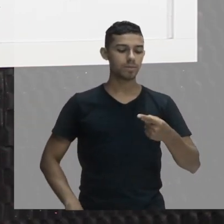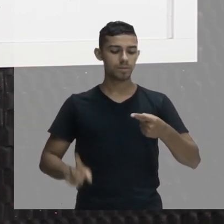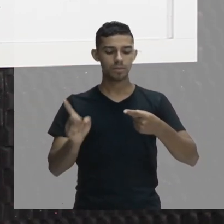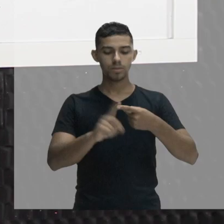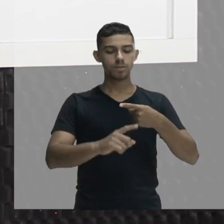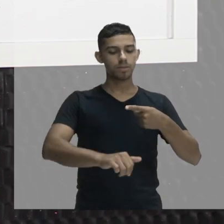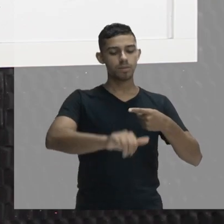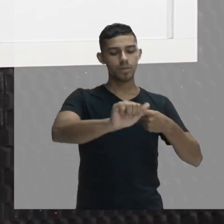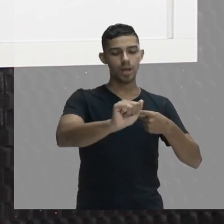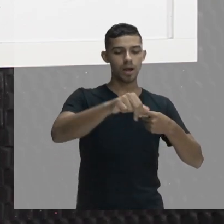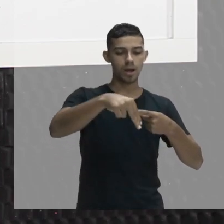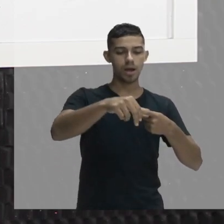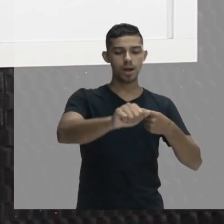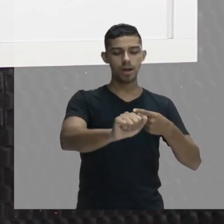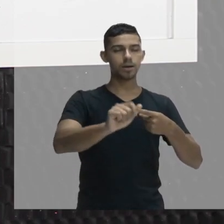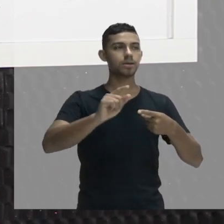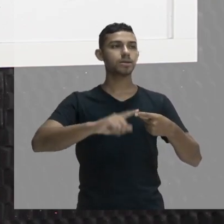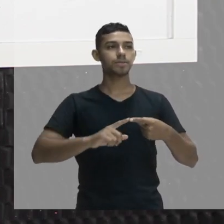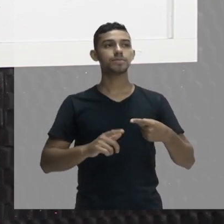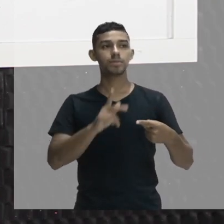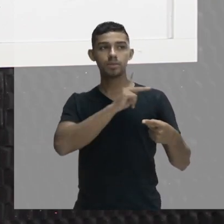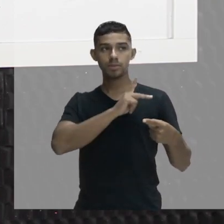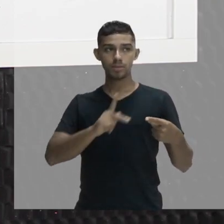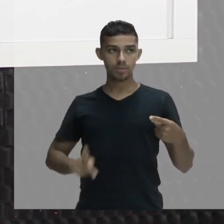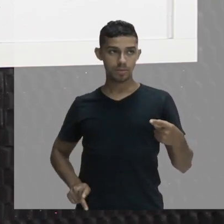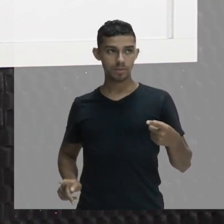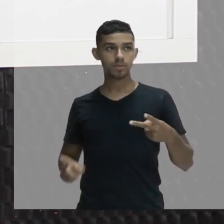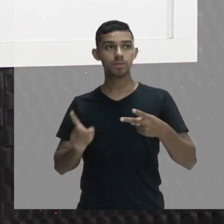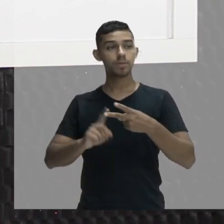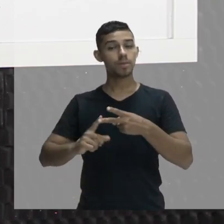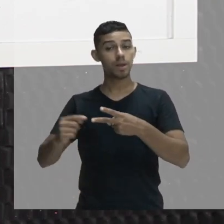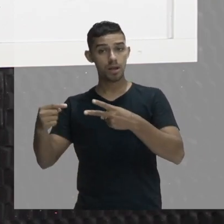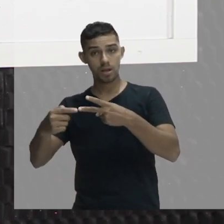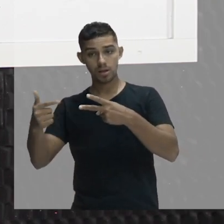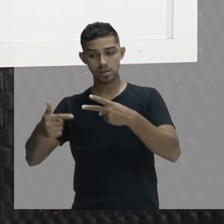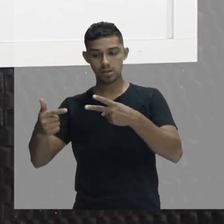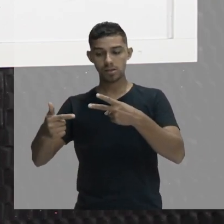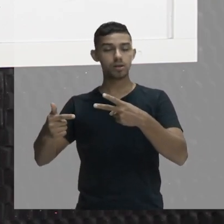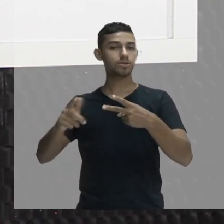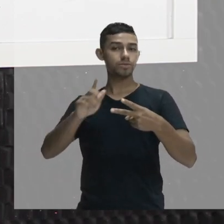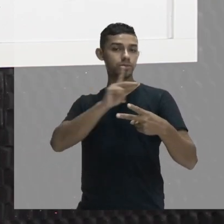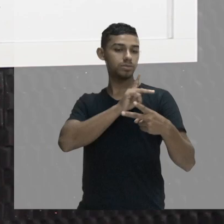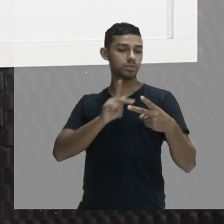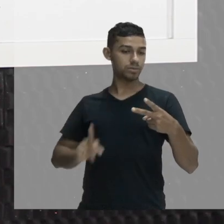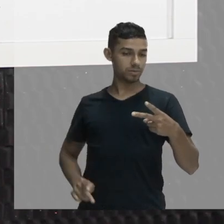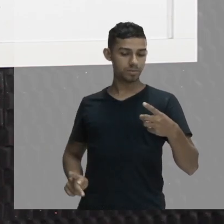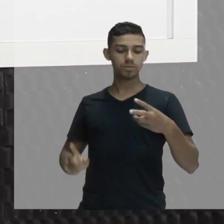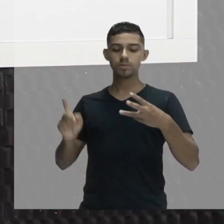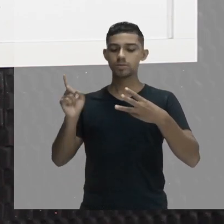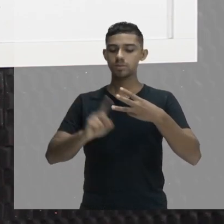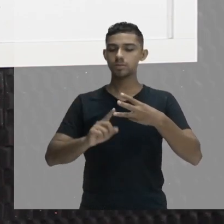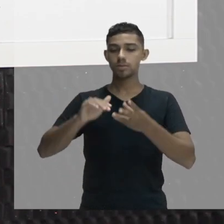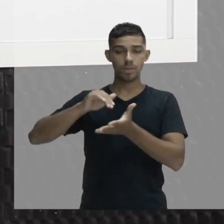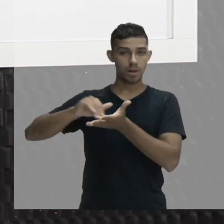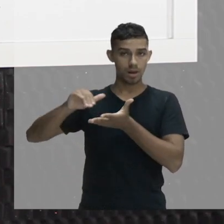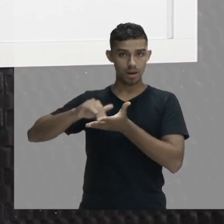Ana. Esse primeiro aqui é presidente, esse segundo aqui é vice-presidente e o terceiro aqui é